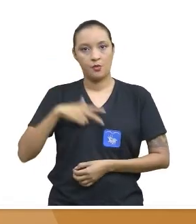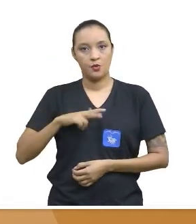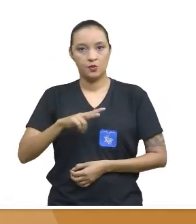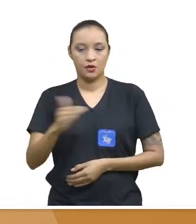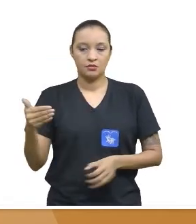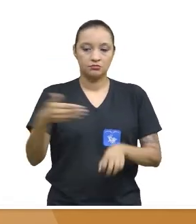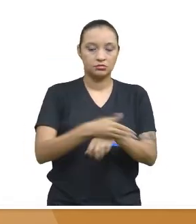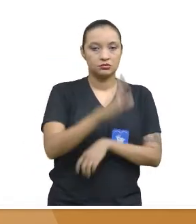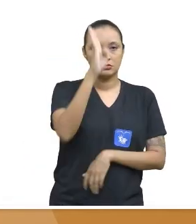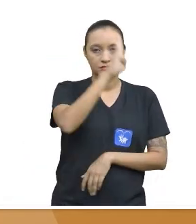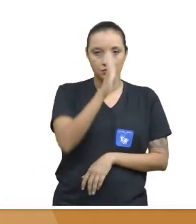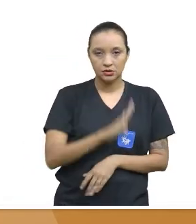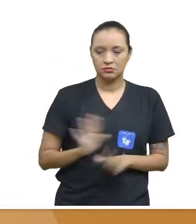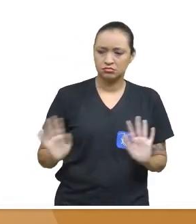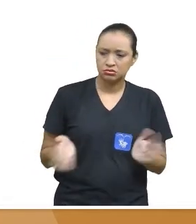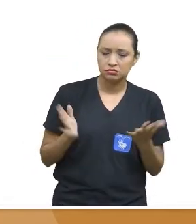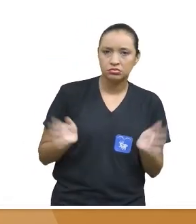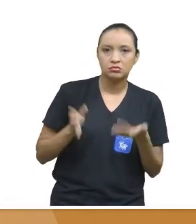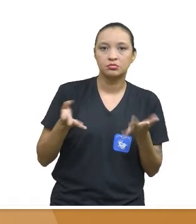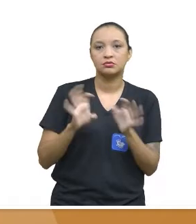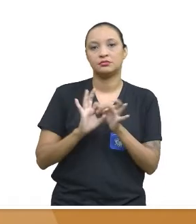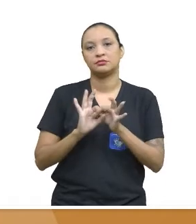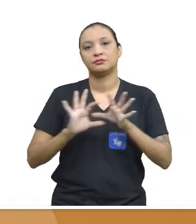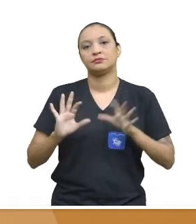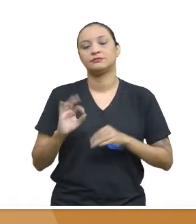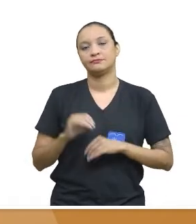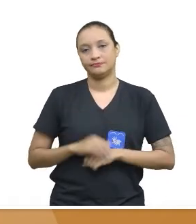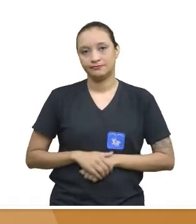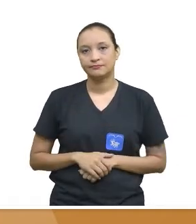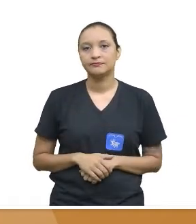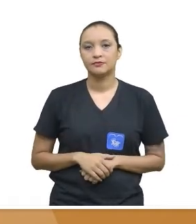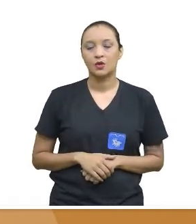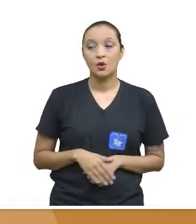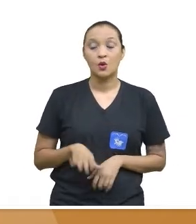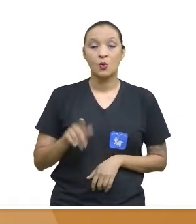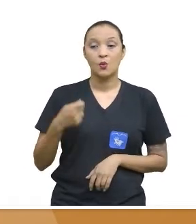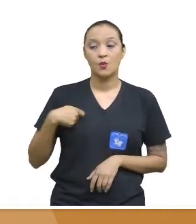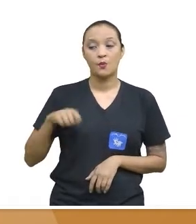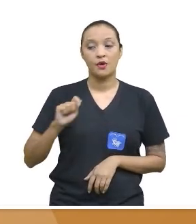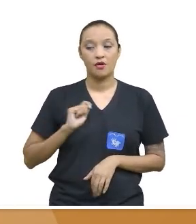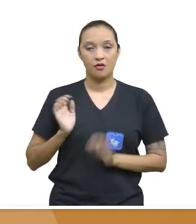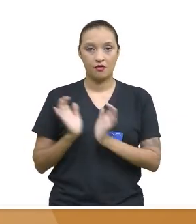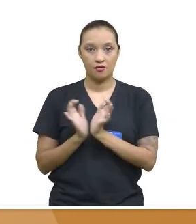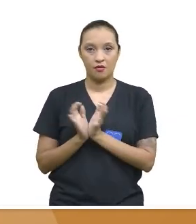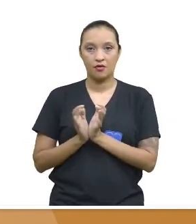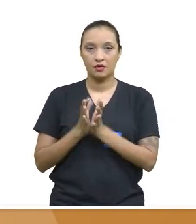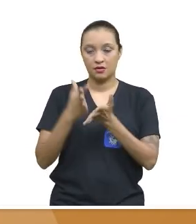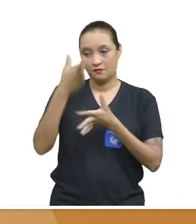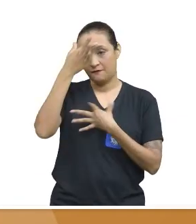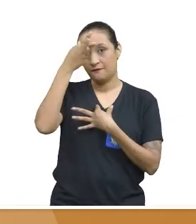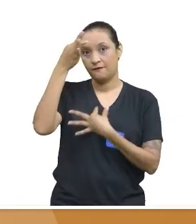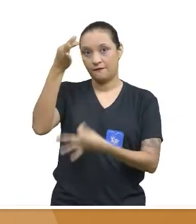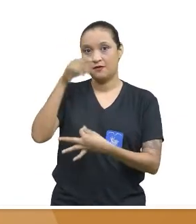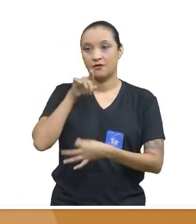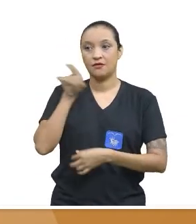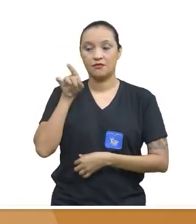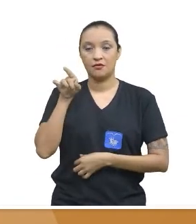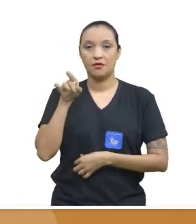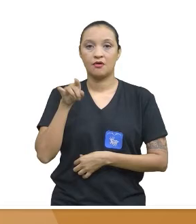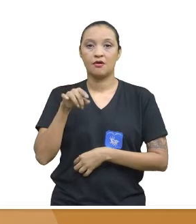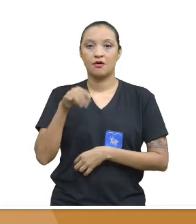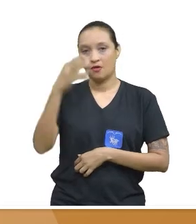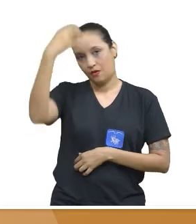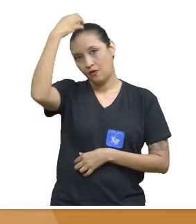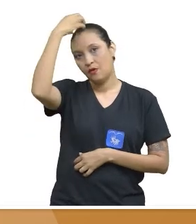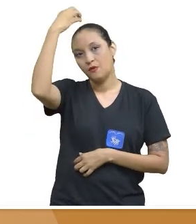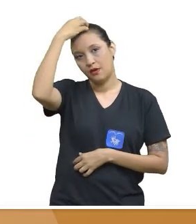processo de libertação. Os espanhóis fiéis ao rei se reuniram em Cádiz, né, que é uma cidade lá da Espanha, para resistir ao